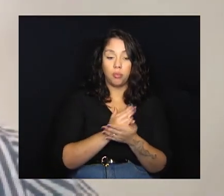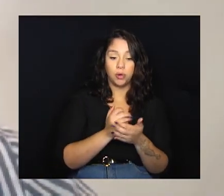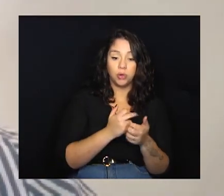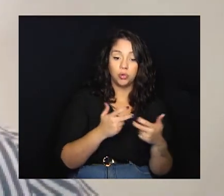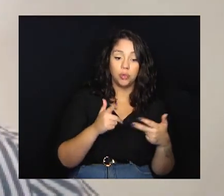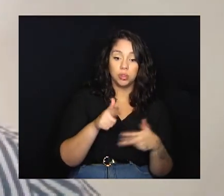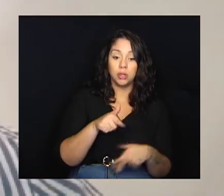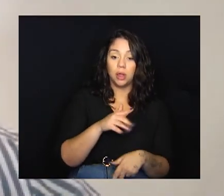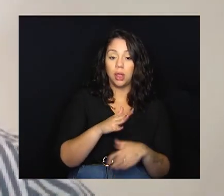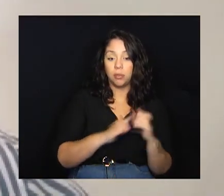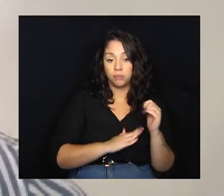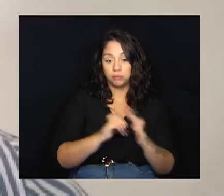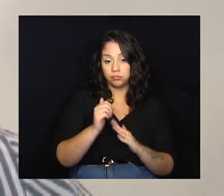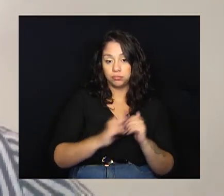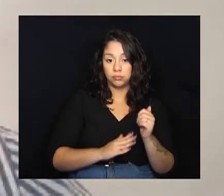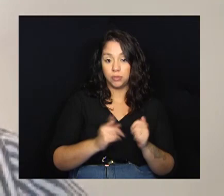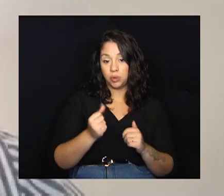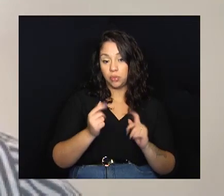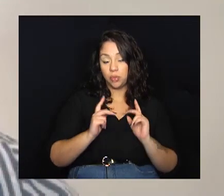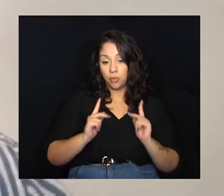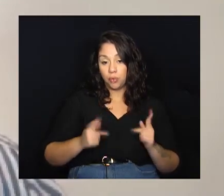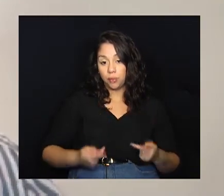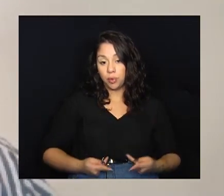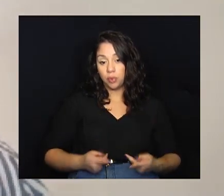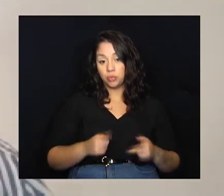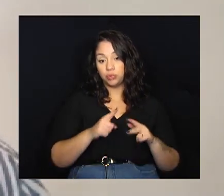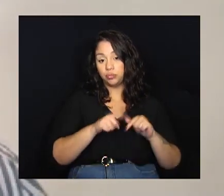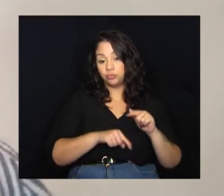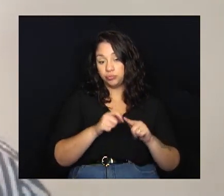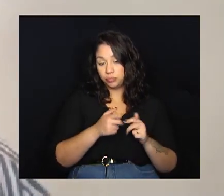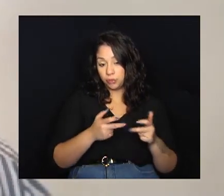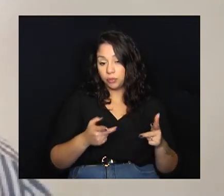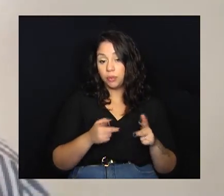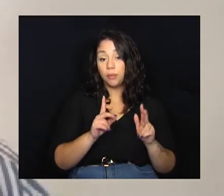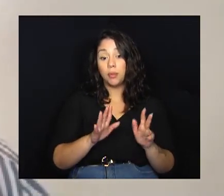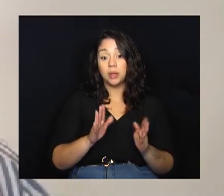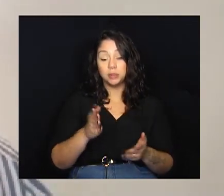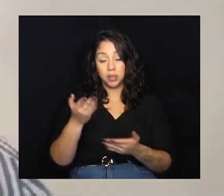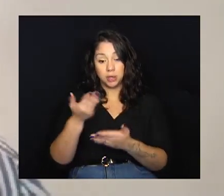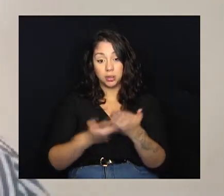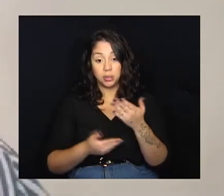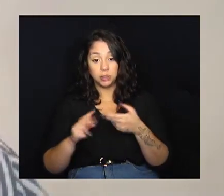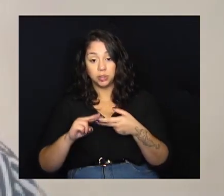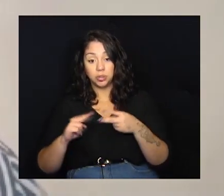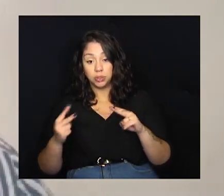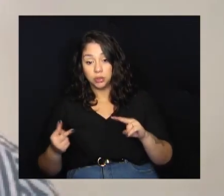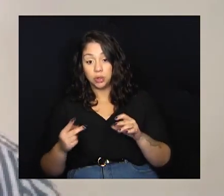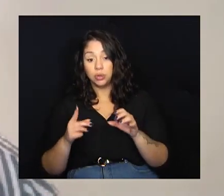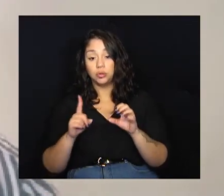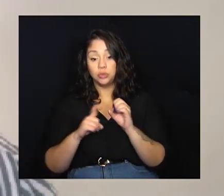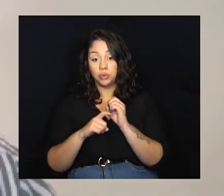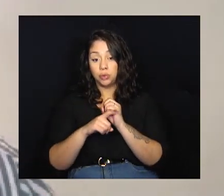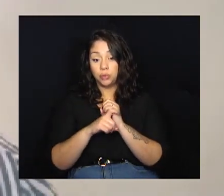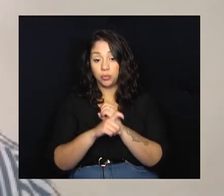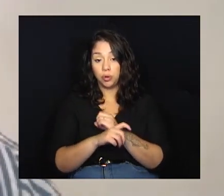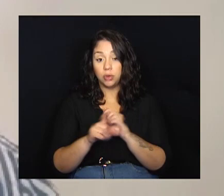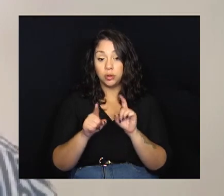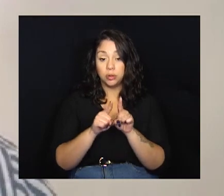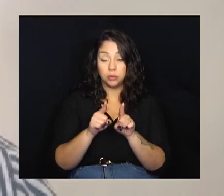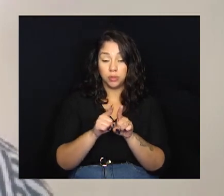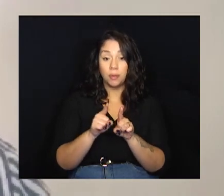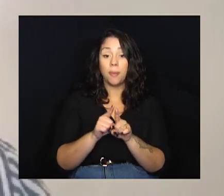a mão de obra os recursos humanos os instrumentos mas por exemplo A testagem genética de embriões os hormônios relacionados